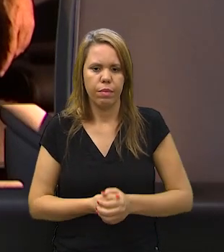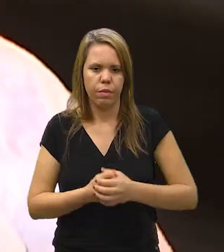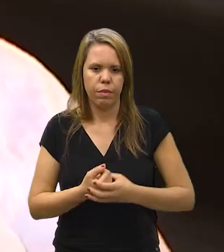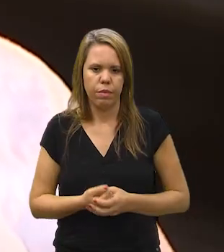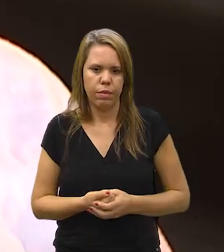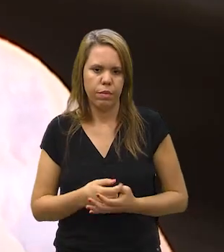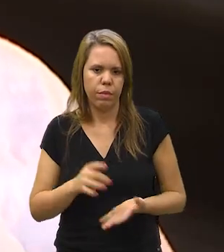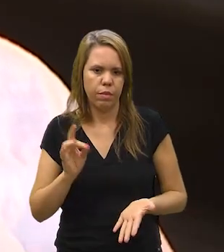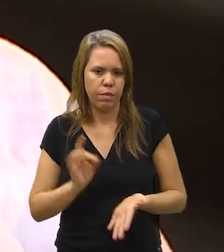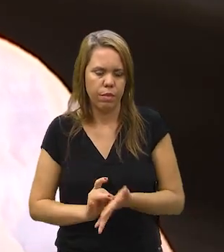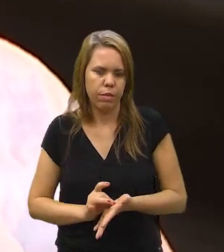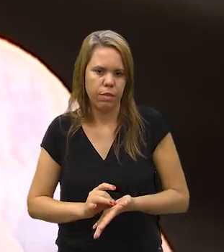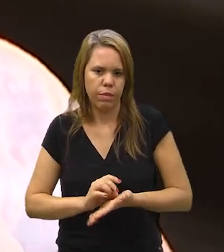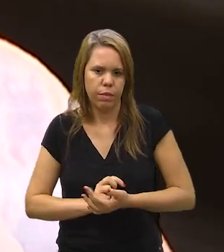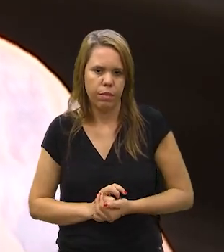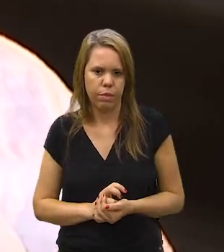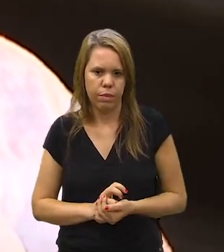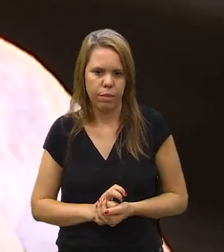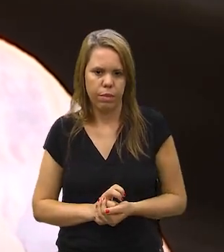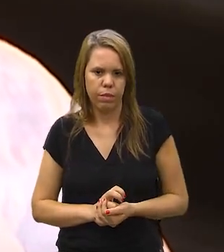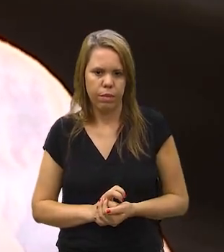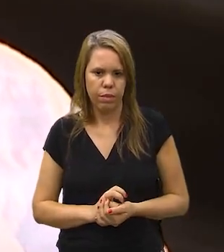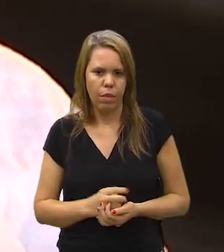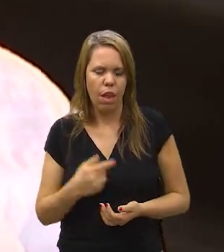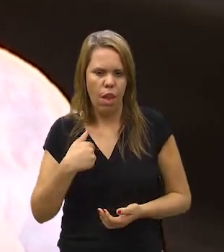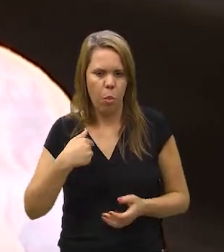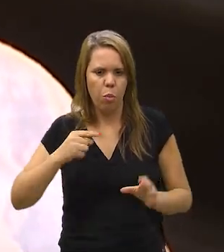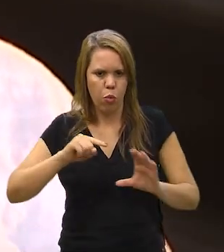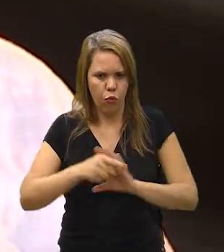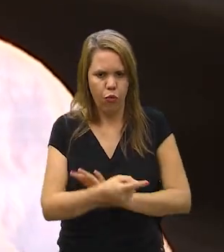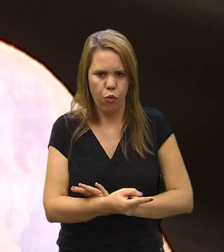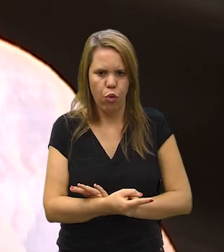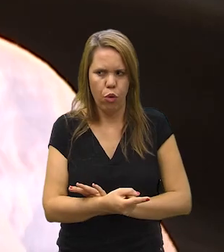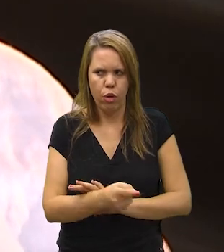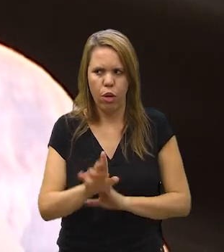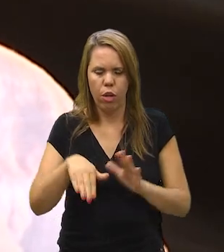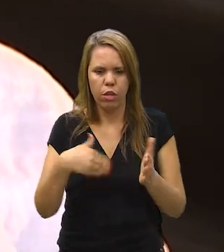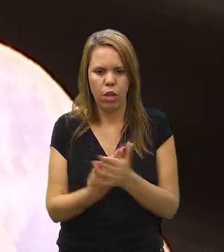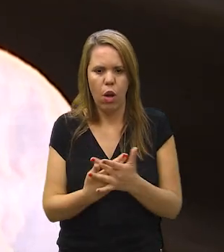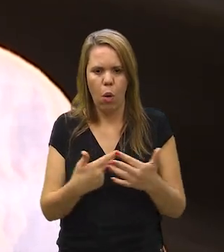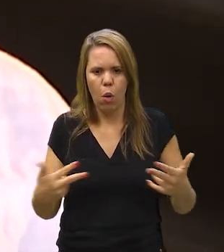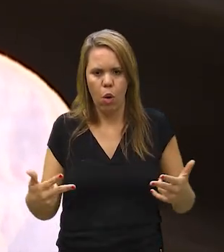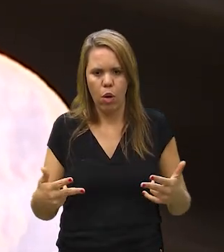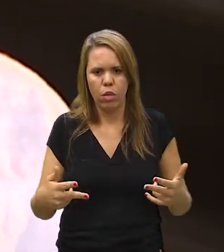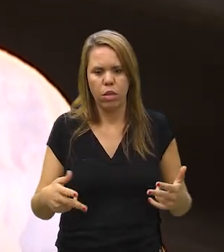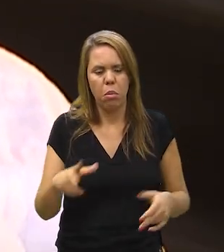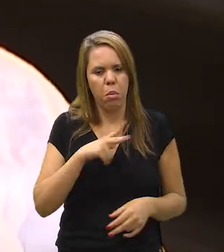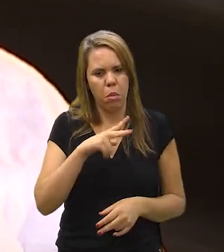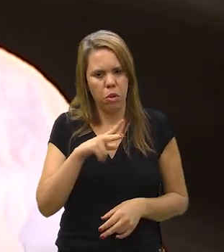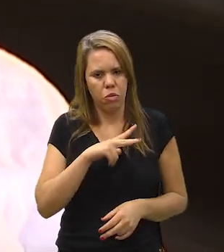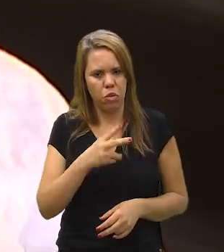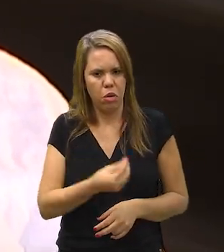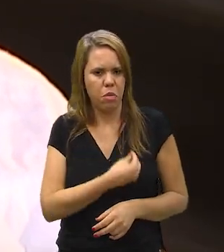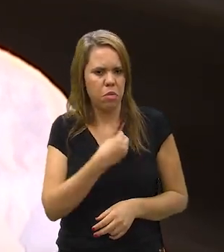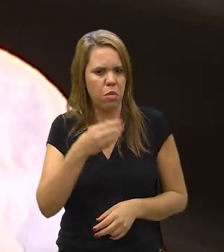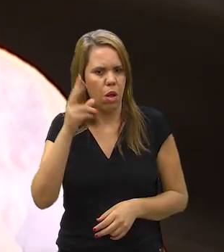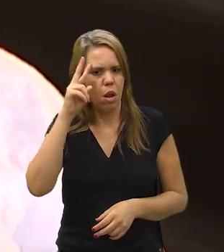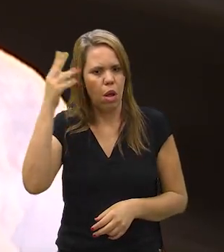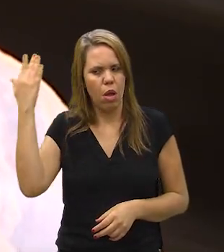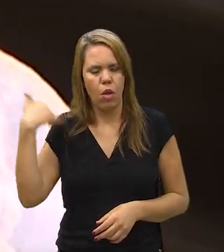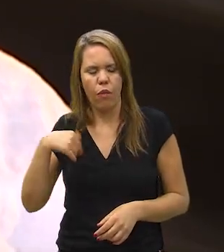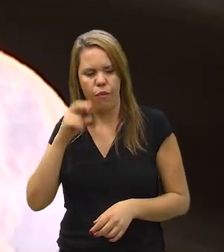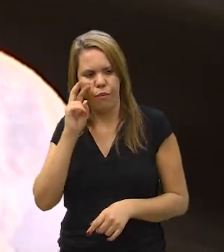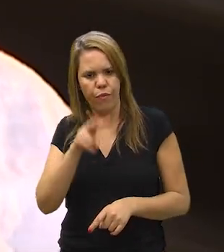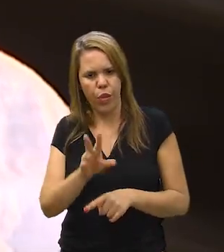E realmente, assim, foi um mergulho muito grande, até em coisas pessoais minha. E eu lembro que quando eu